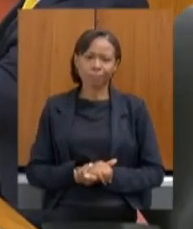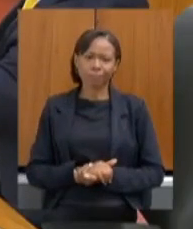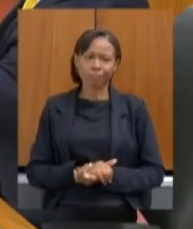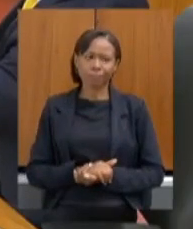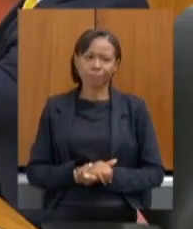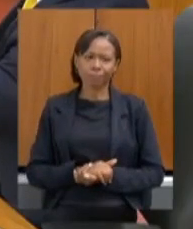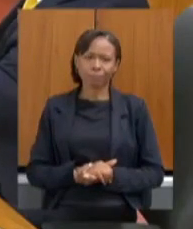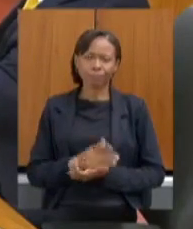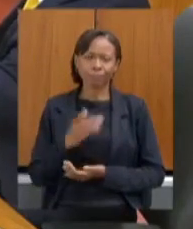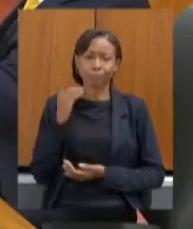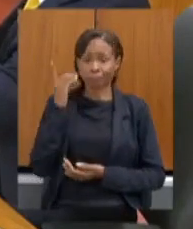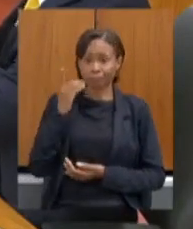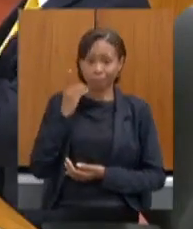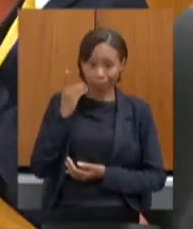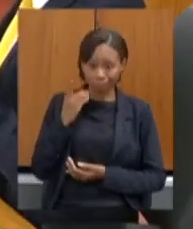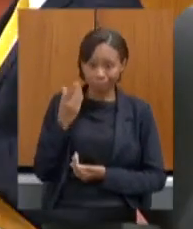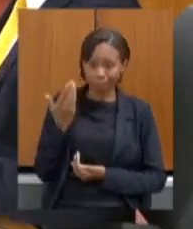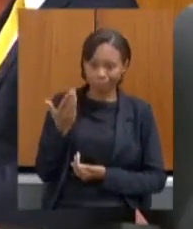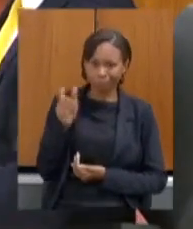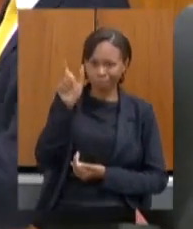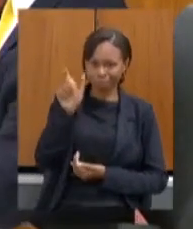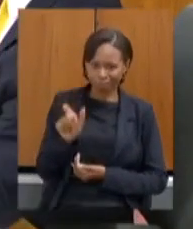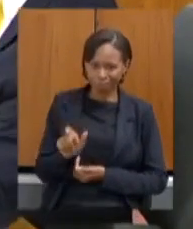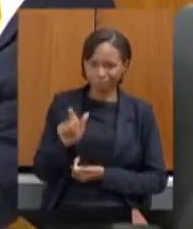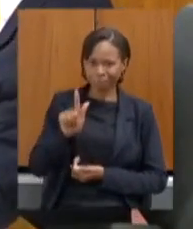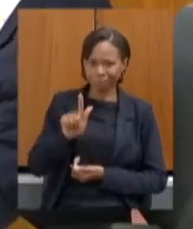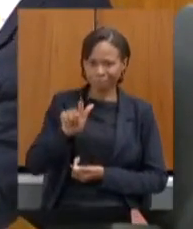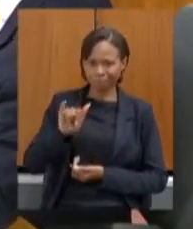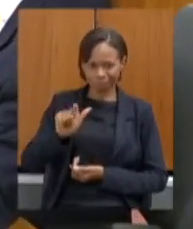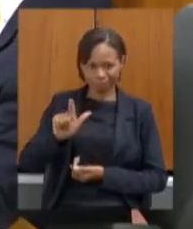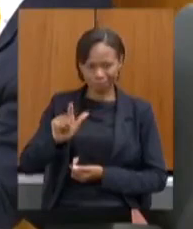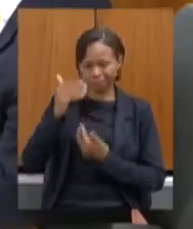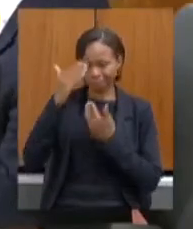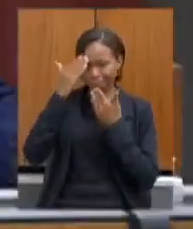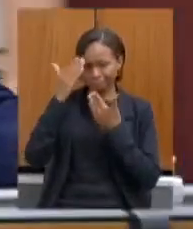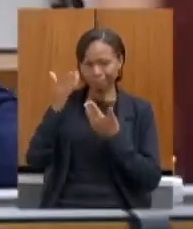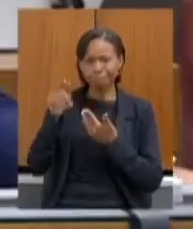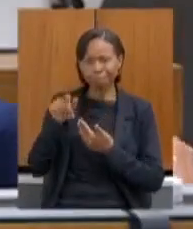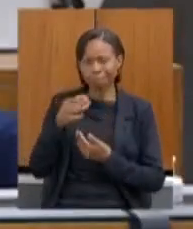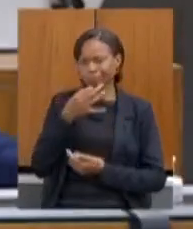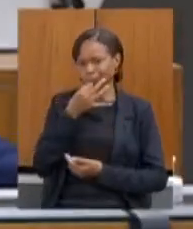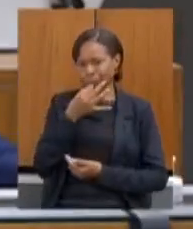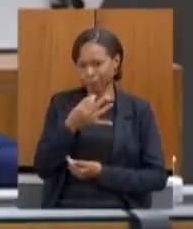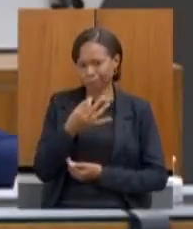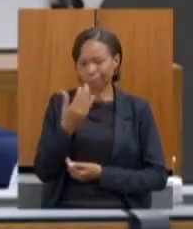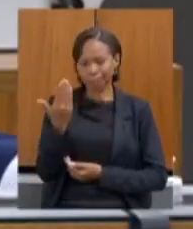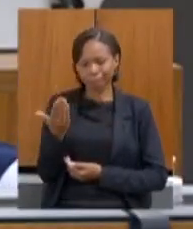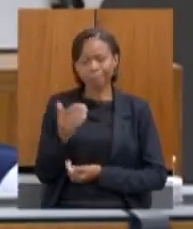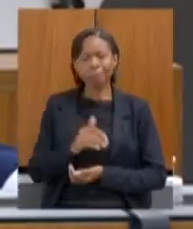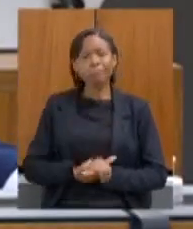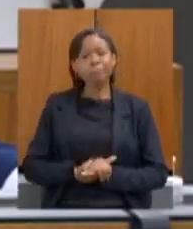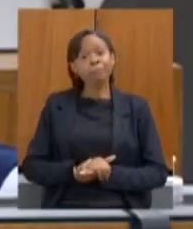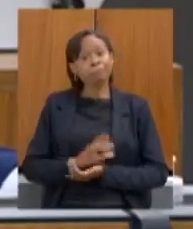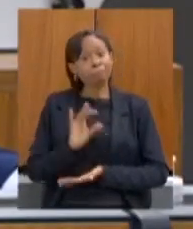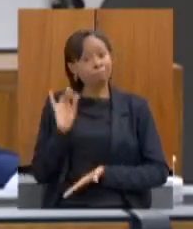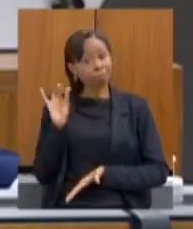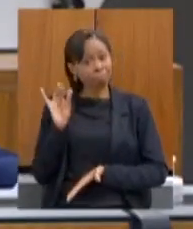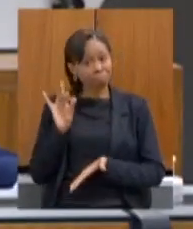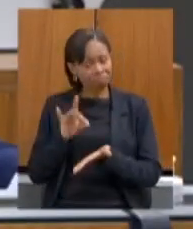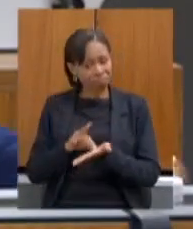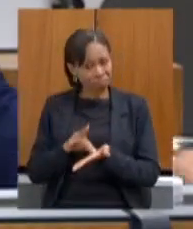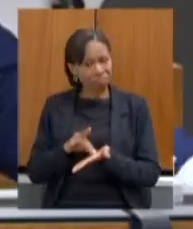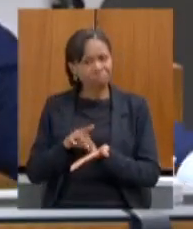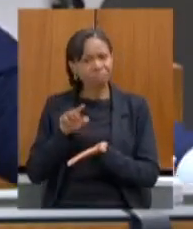Deputado Gil Pereira, gostaria de agradecê-lo pelas suas colocações. De fato, sempre